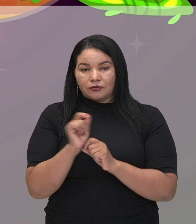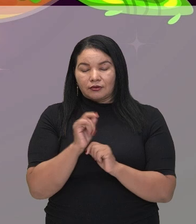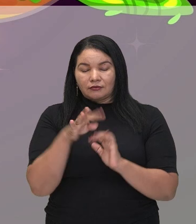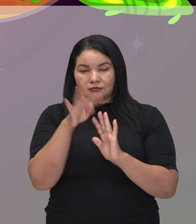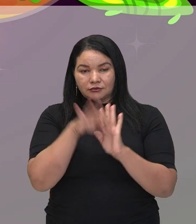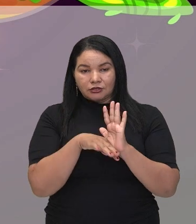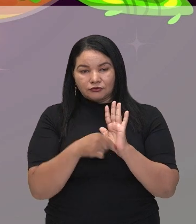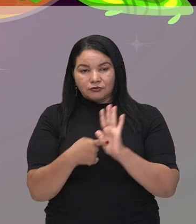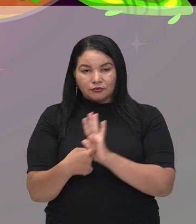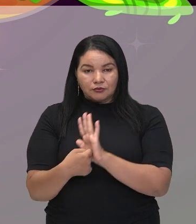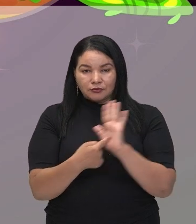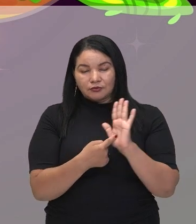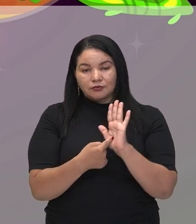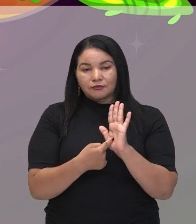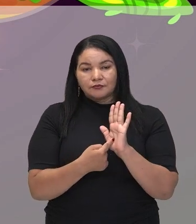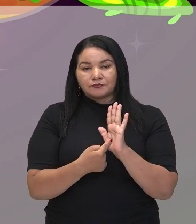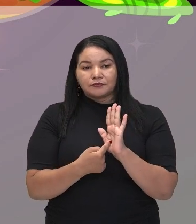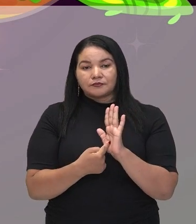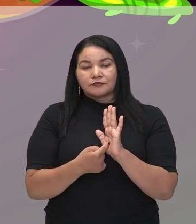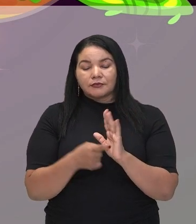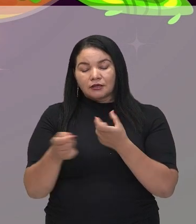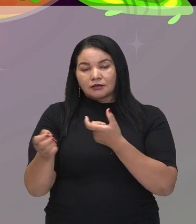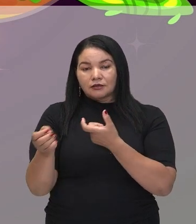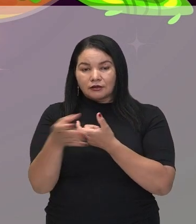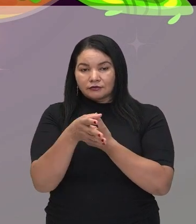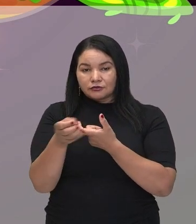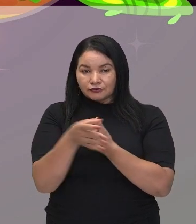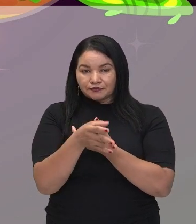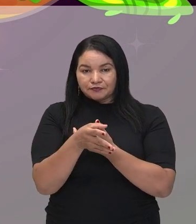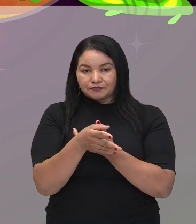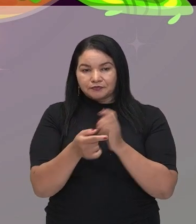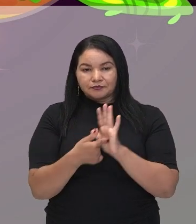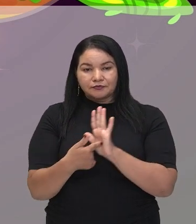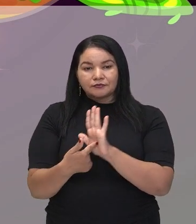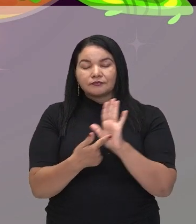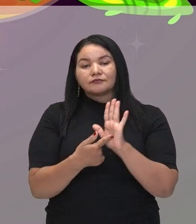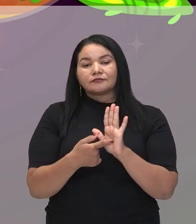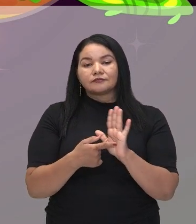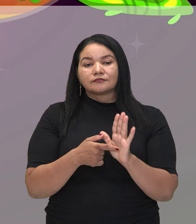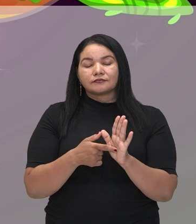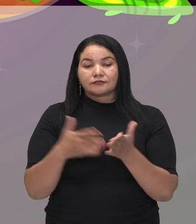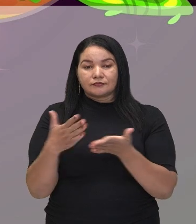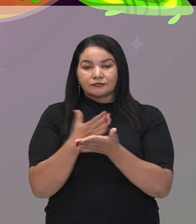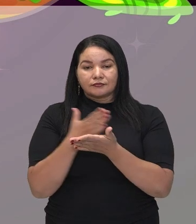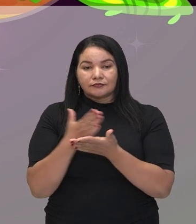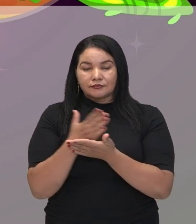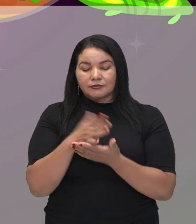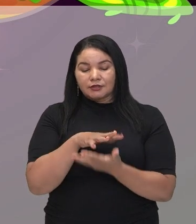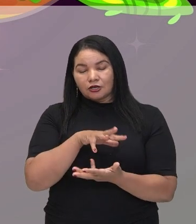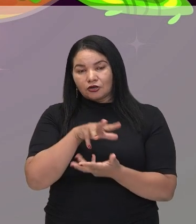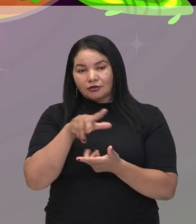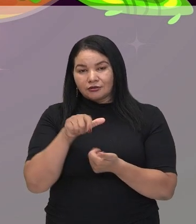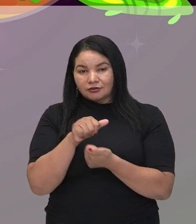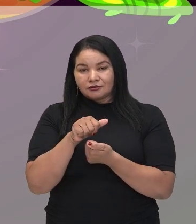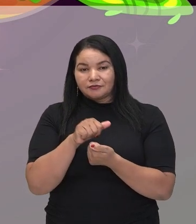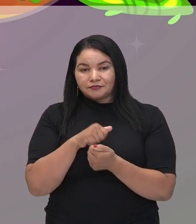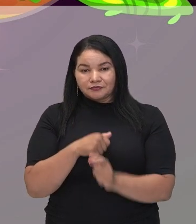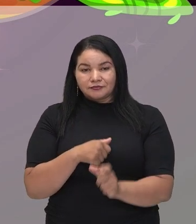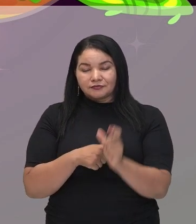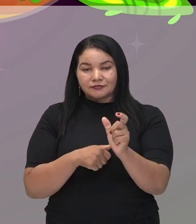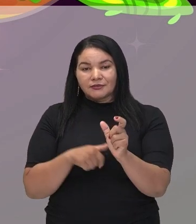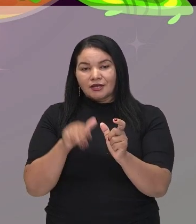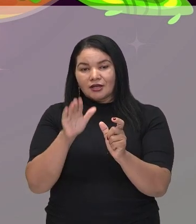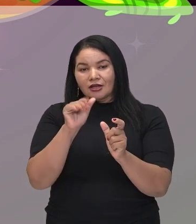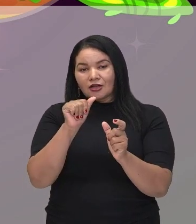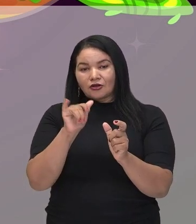nós apresentamos, neologismos, né, que eles apresentavam ali ao planeta de Abrevo, que é o nome do